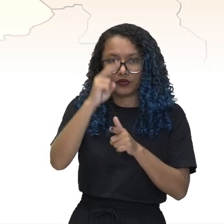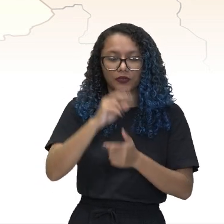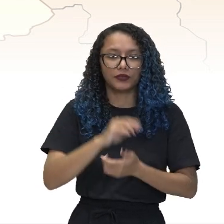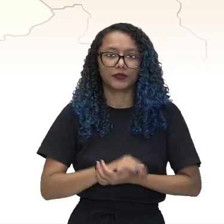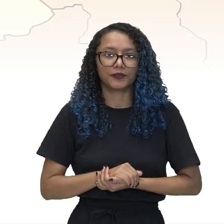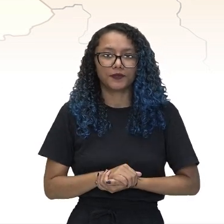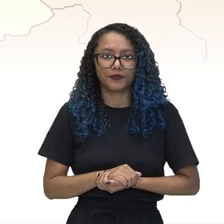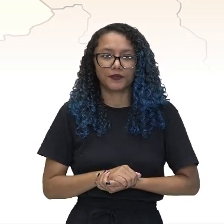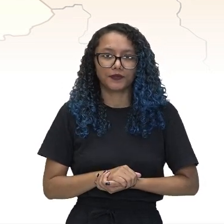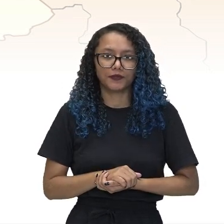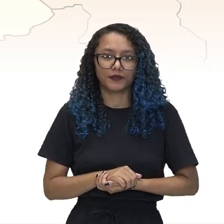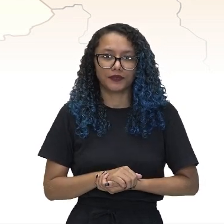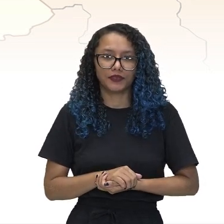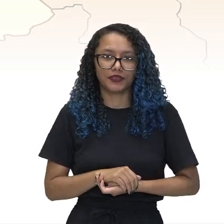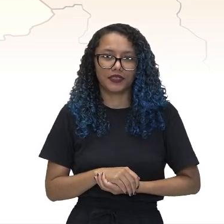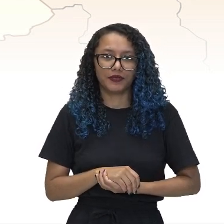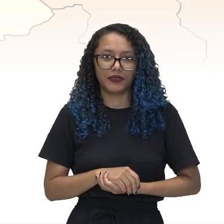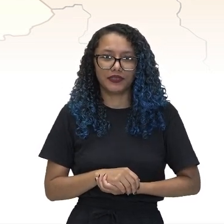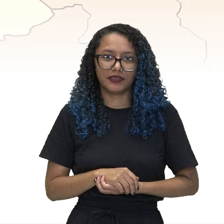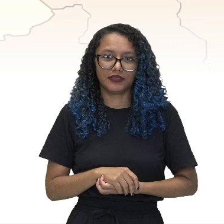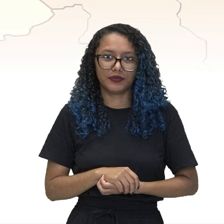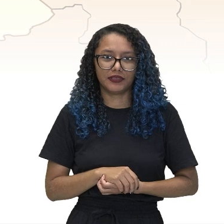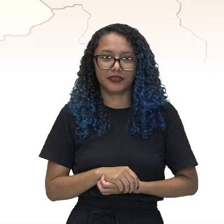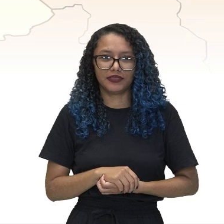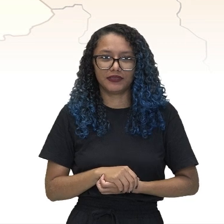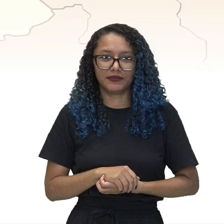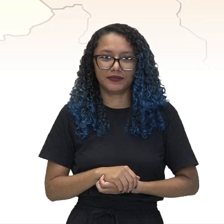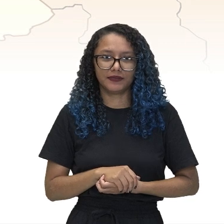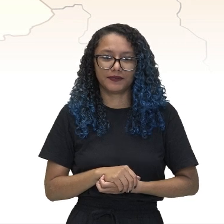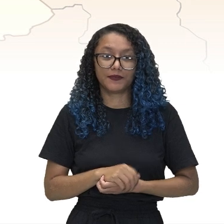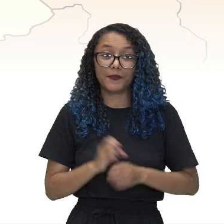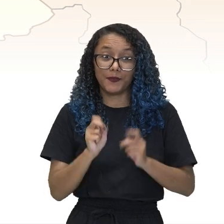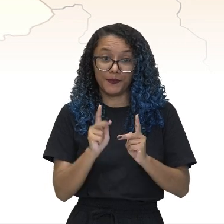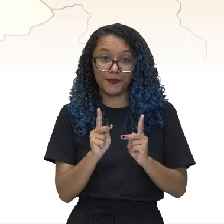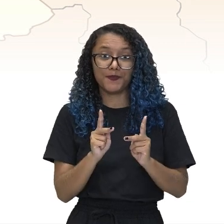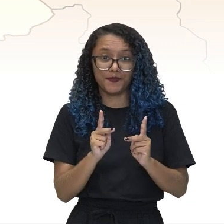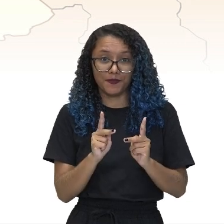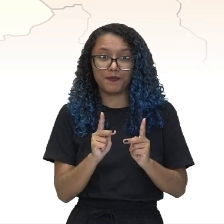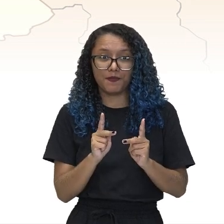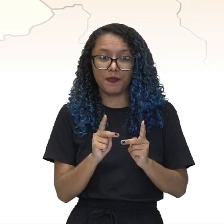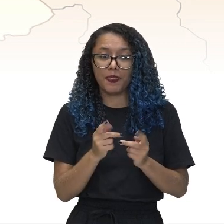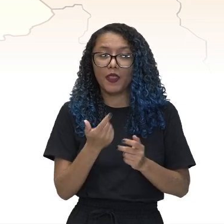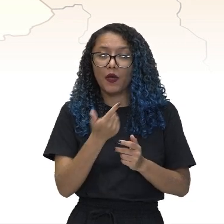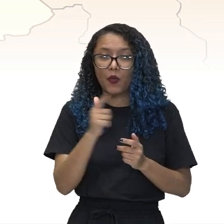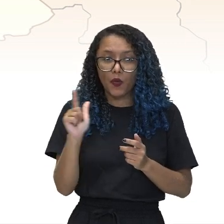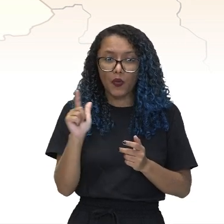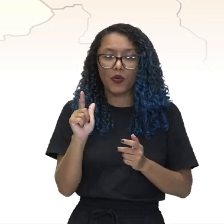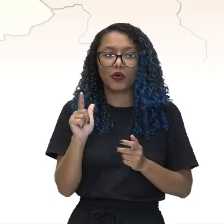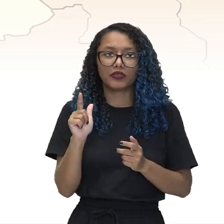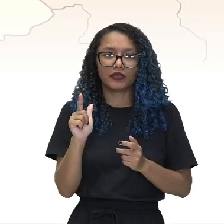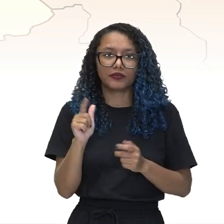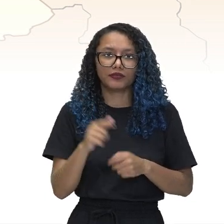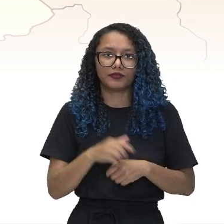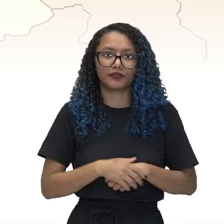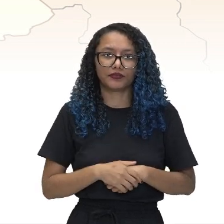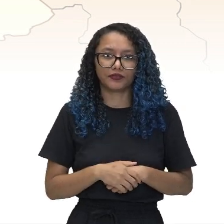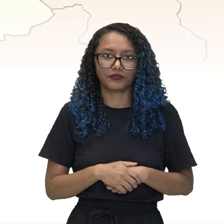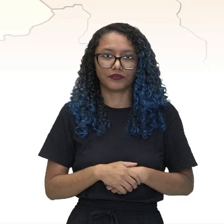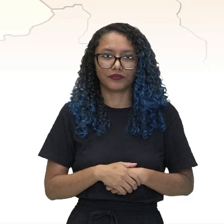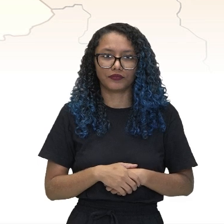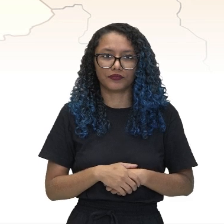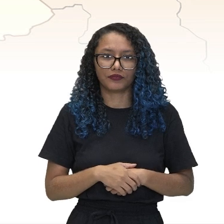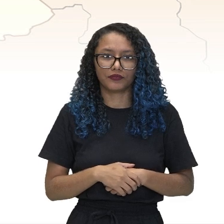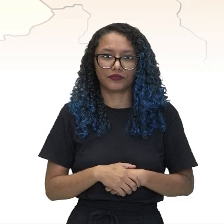PR frente da palavra né no PU ok muito bem deixa circular sublinhar aqui o pu Ok